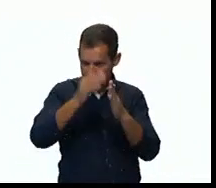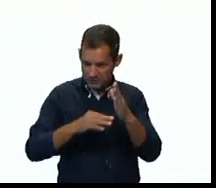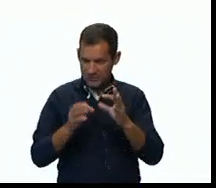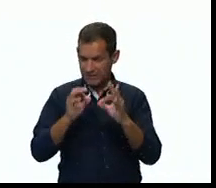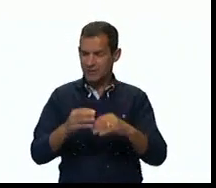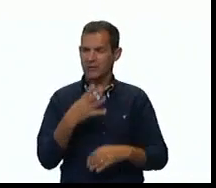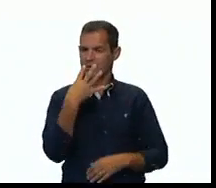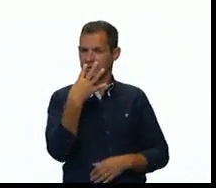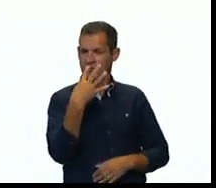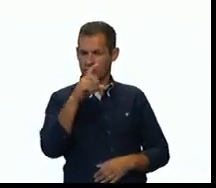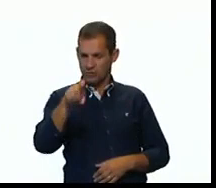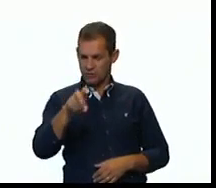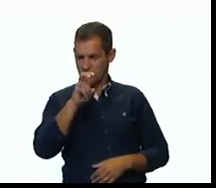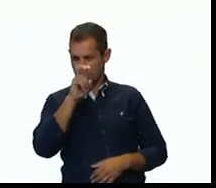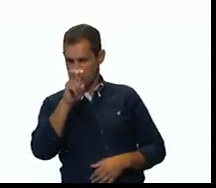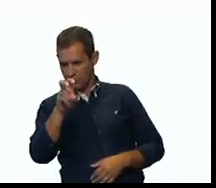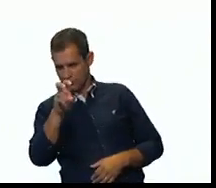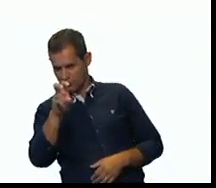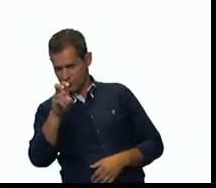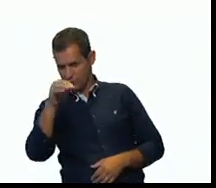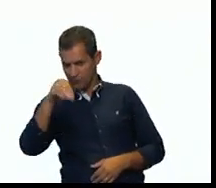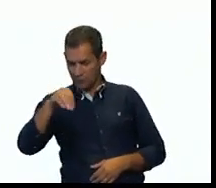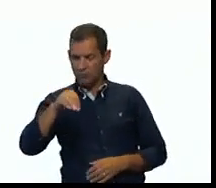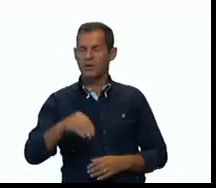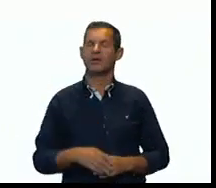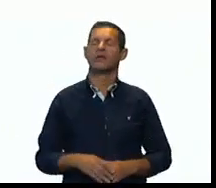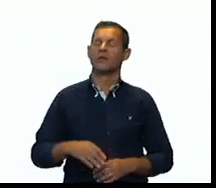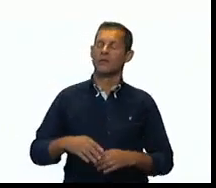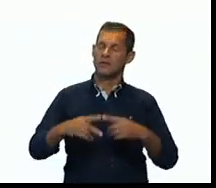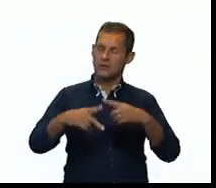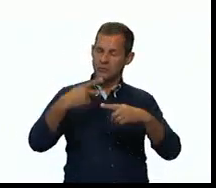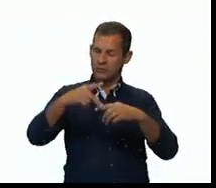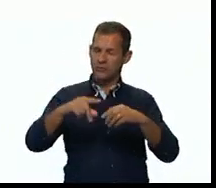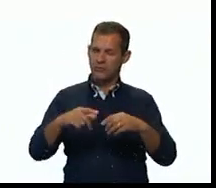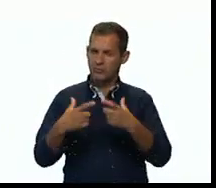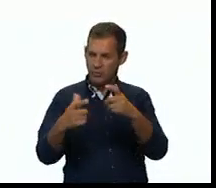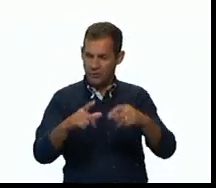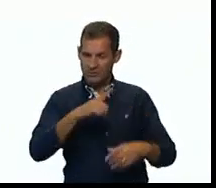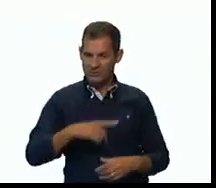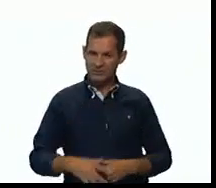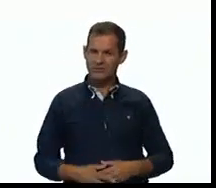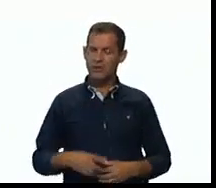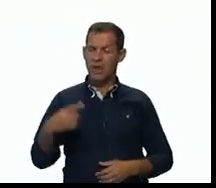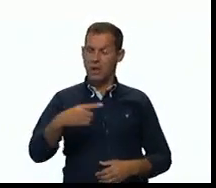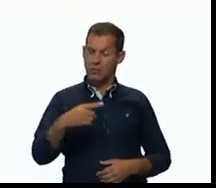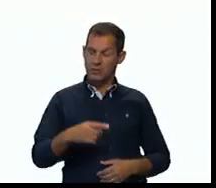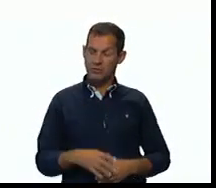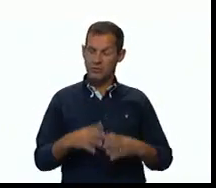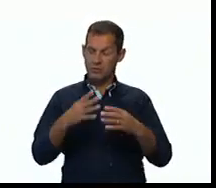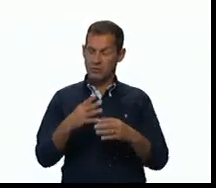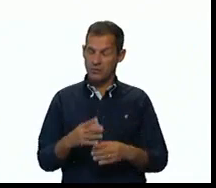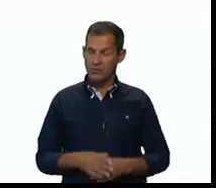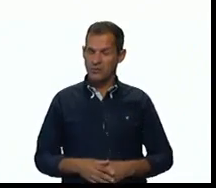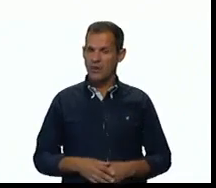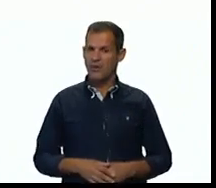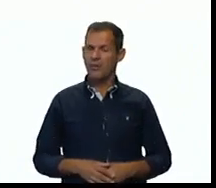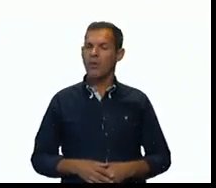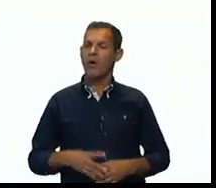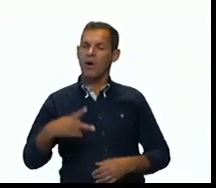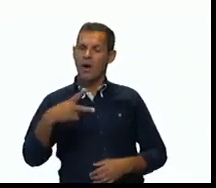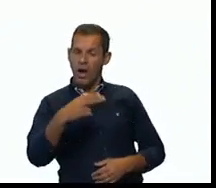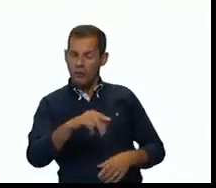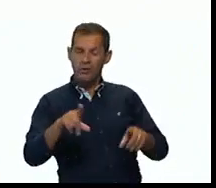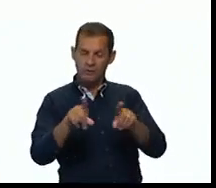de 4,5 metros quadrados. Então, a nossa área houve uma redução muito grande devido ao corte.